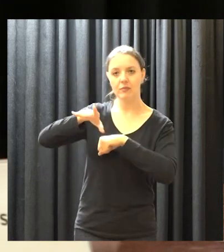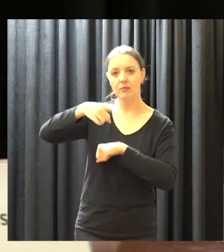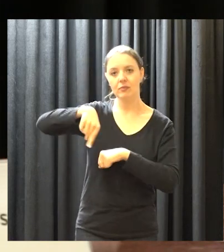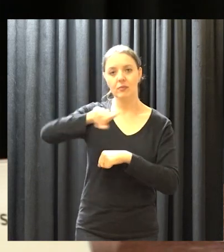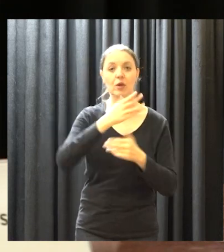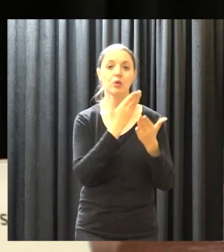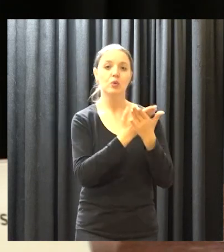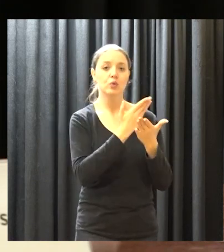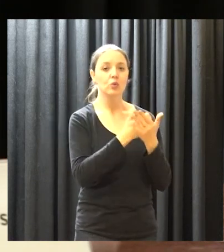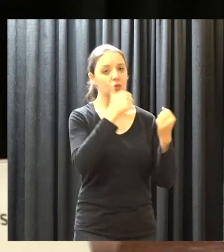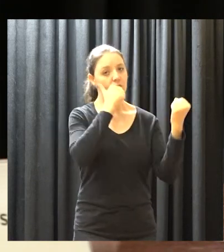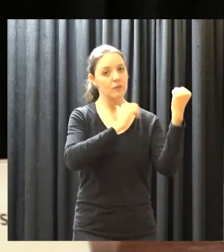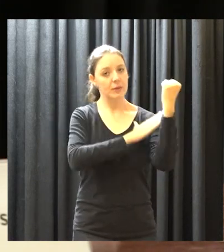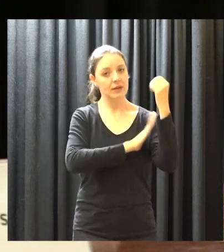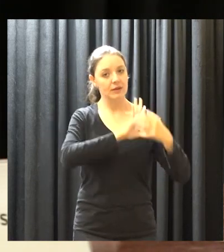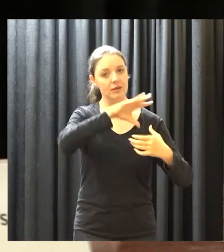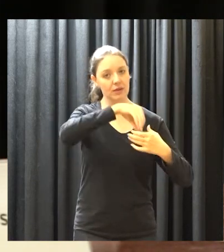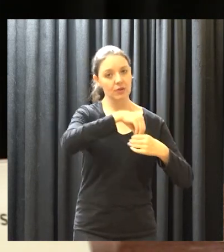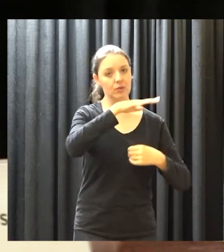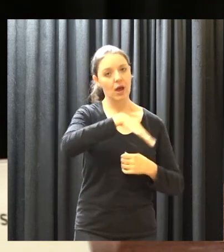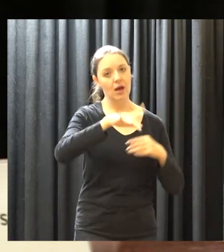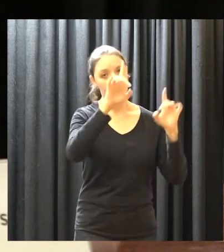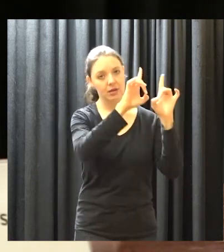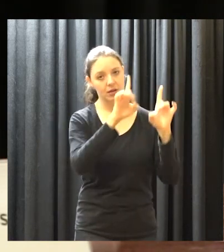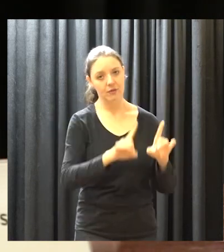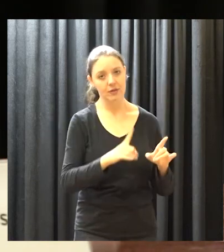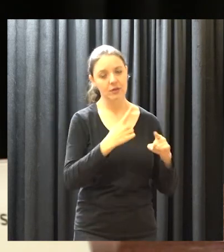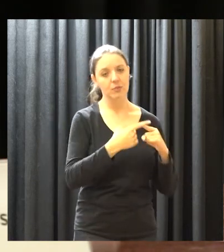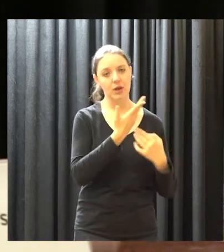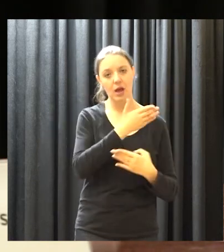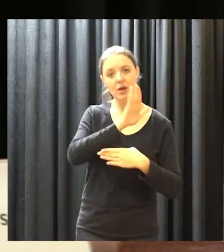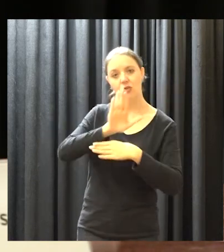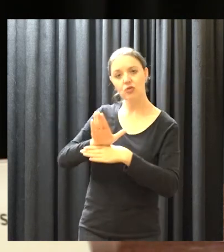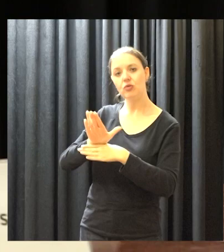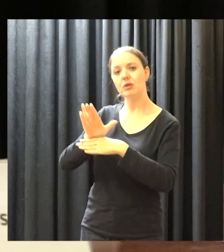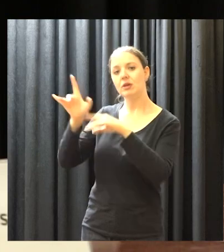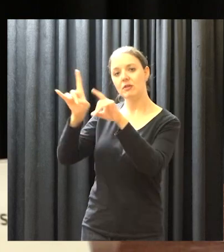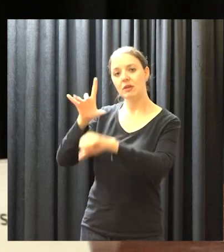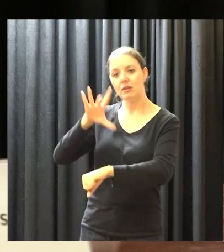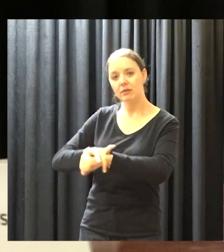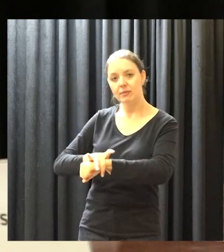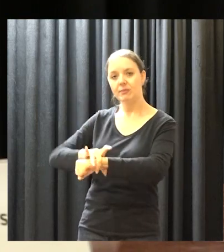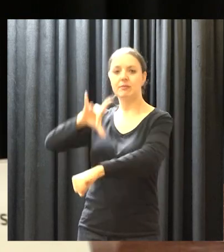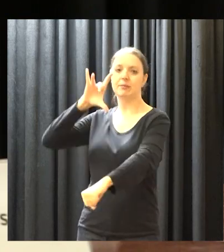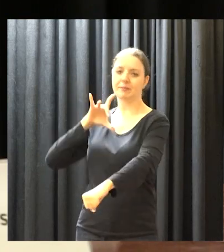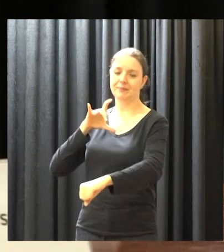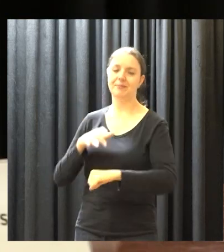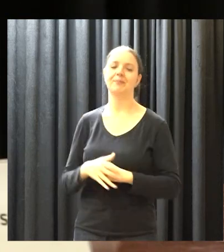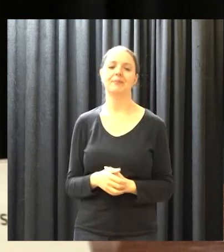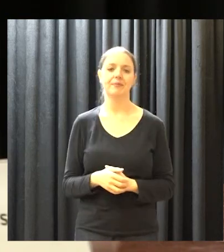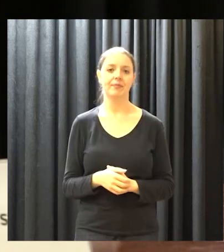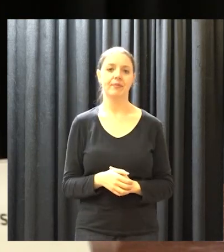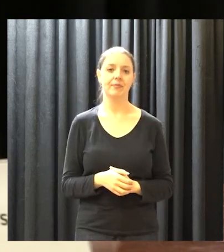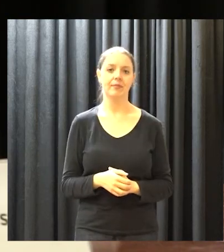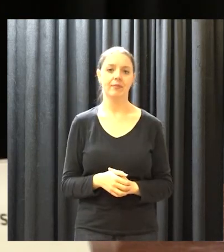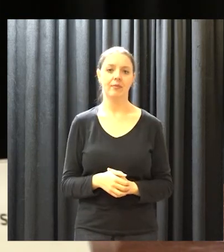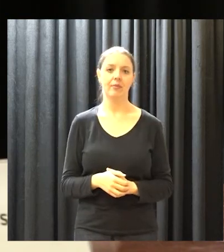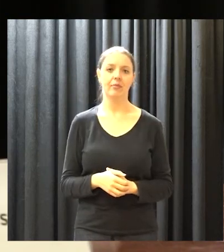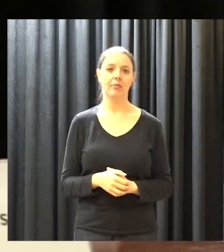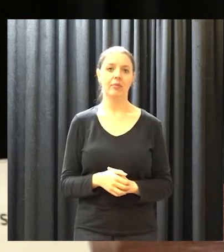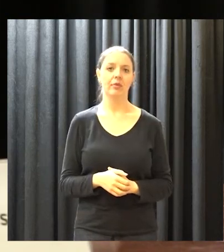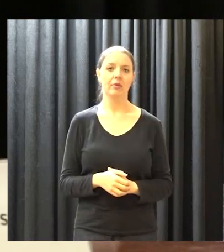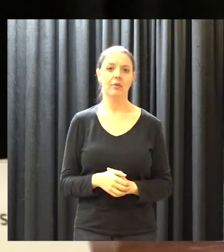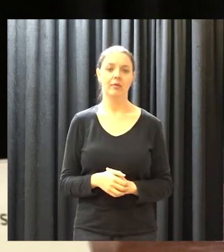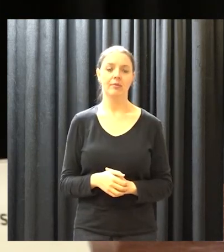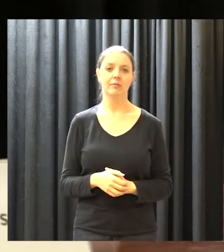feministas da deficiência que contribuem para a despatologização da deficiência, a contribuição